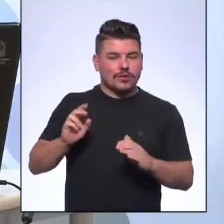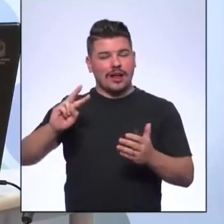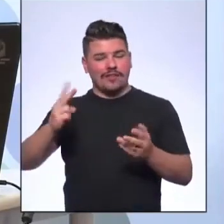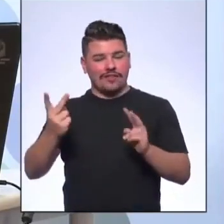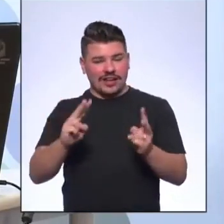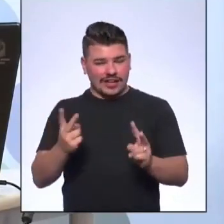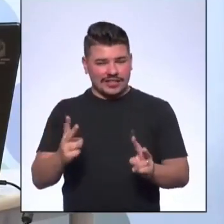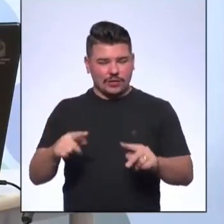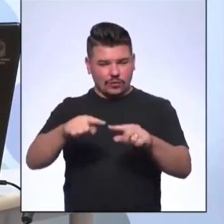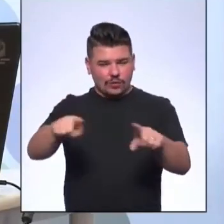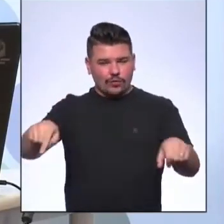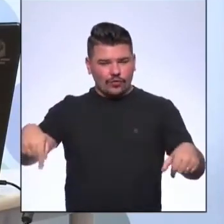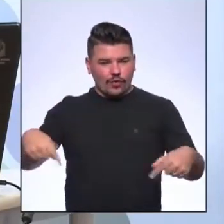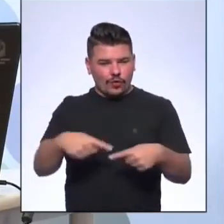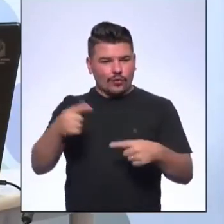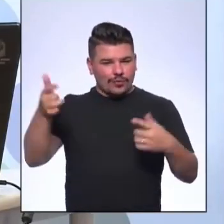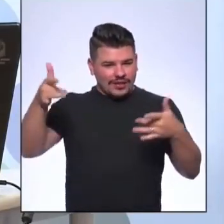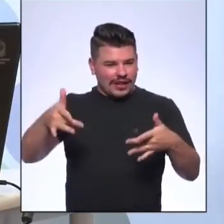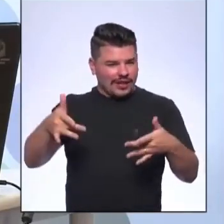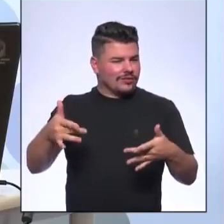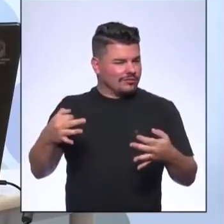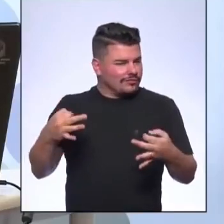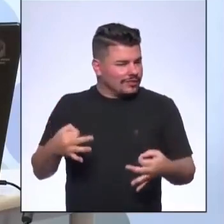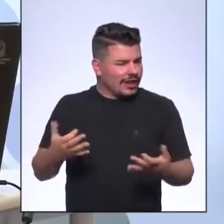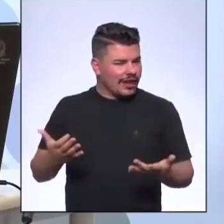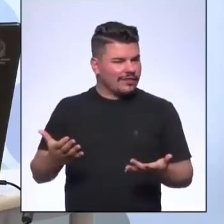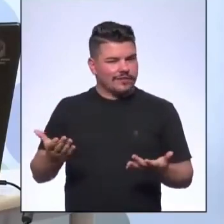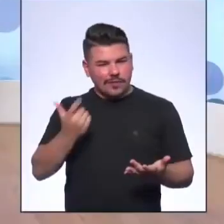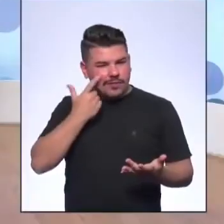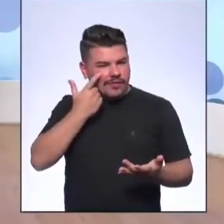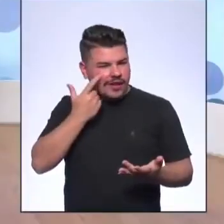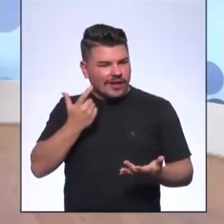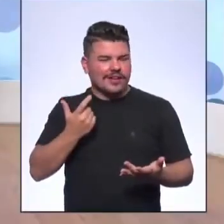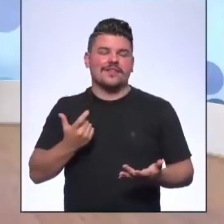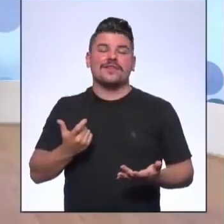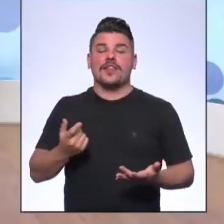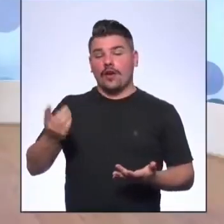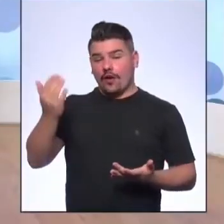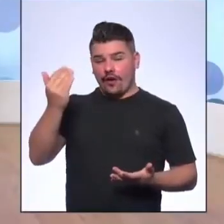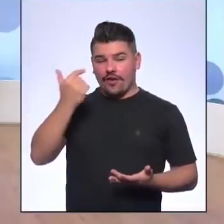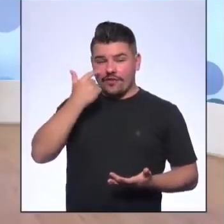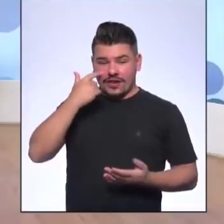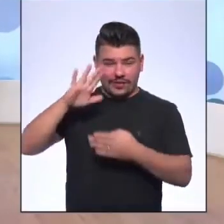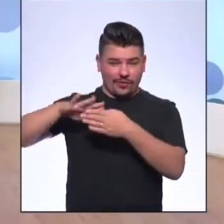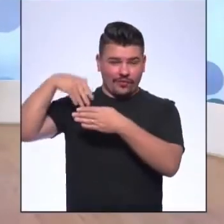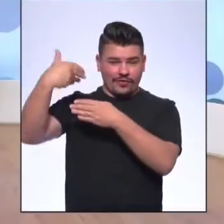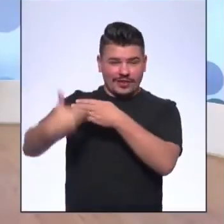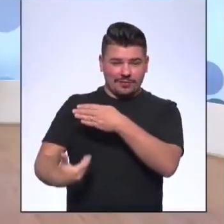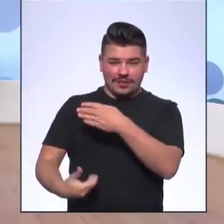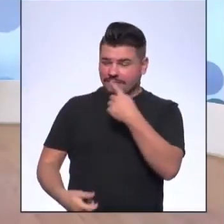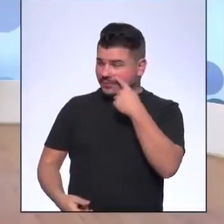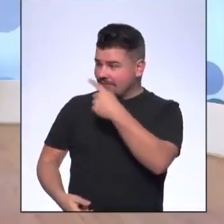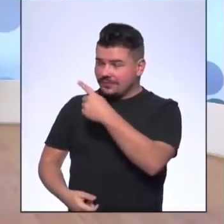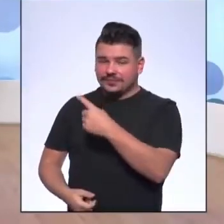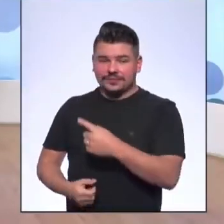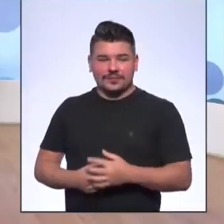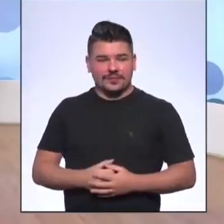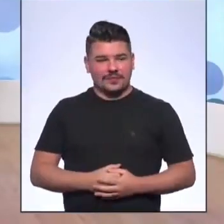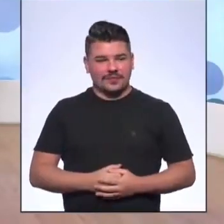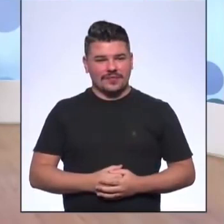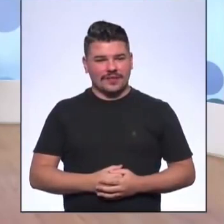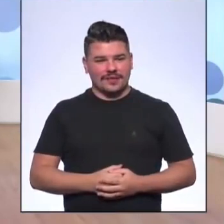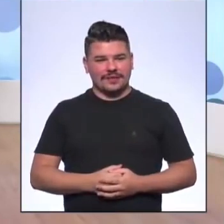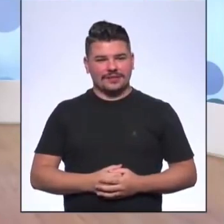volume adequadamente? Bom, vamos ver aí, né? Vamos lá ver? Vamos lá. Pessoal, vem aqui comigo aqui no Flipper. Rama,